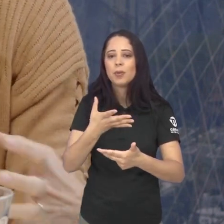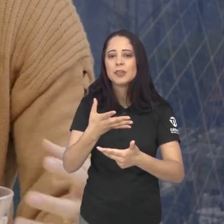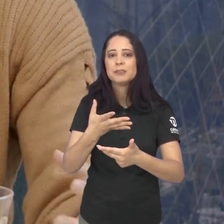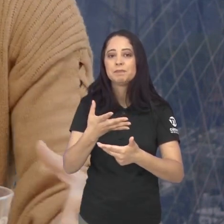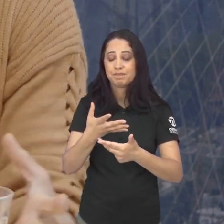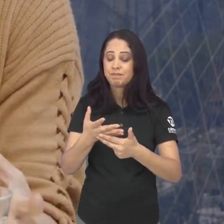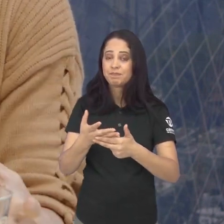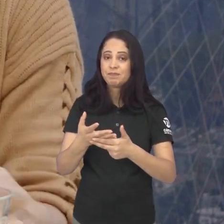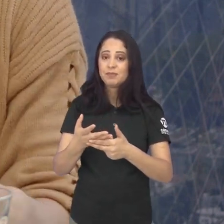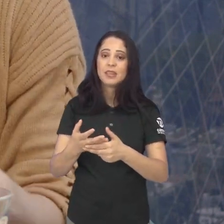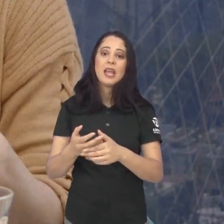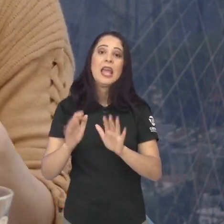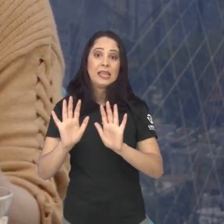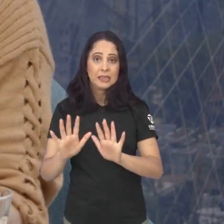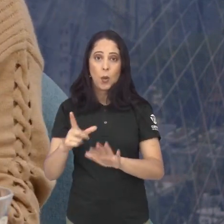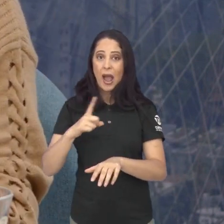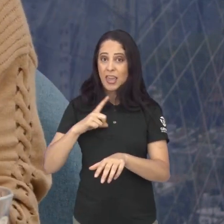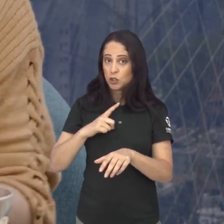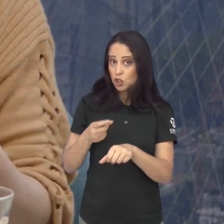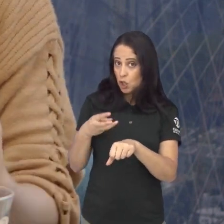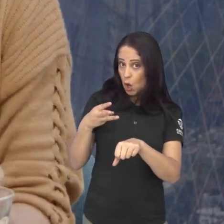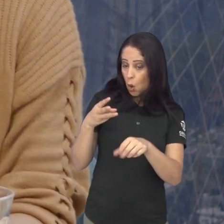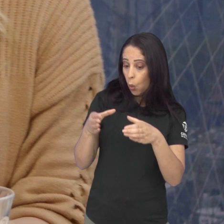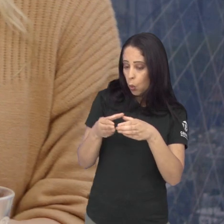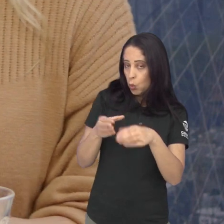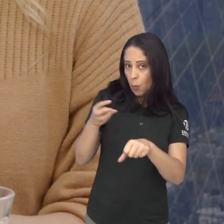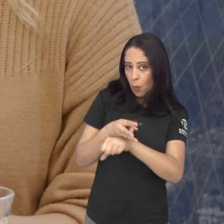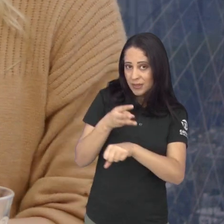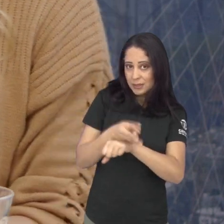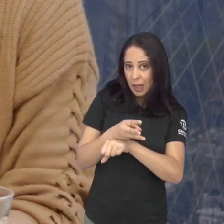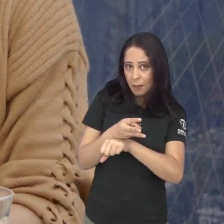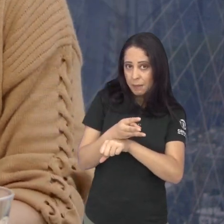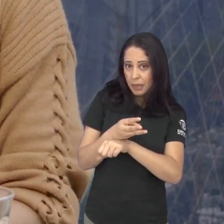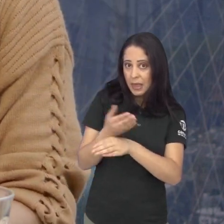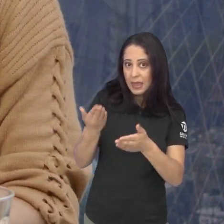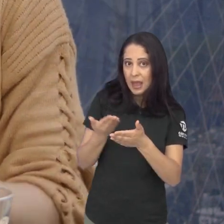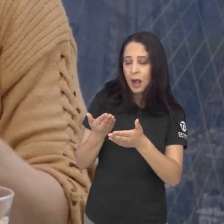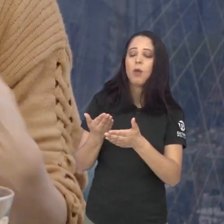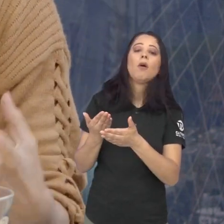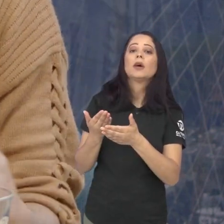do WhatsApp, se tornou esse grupo que eu lidero hoje,